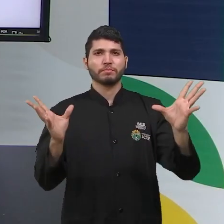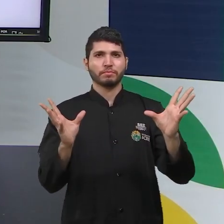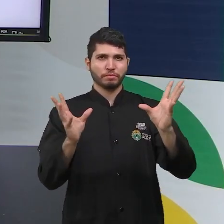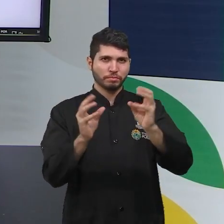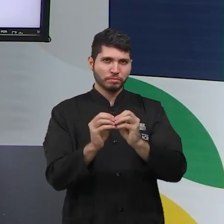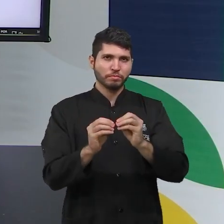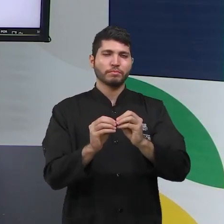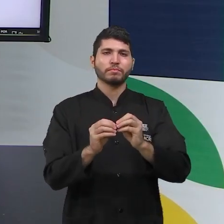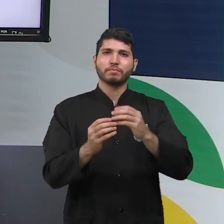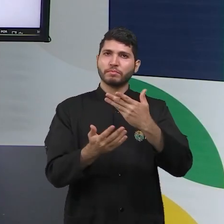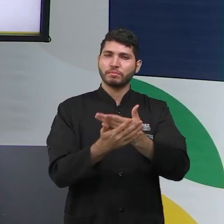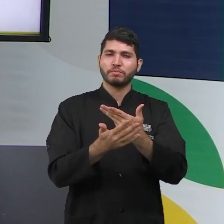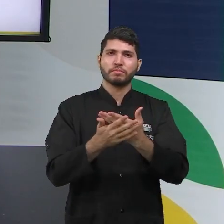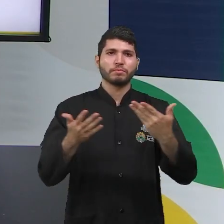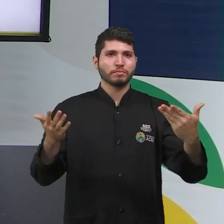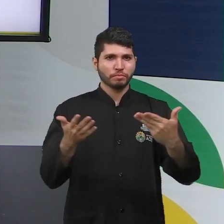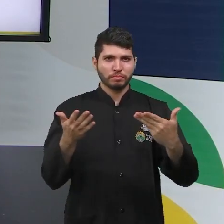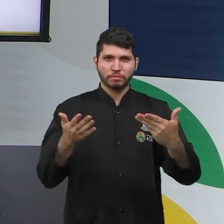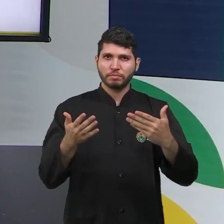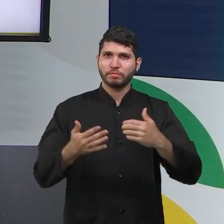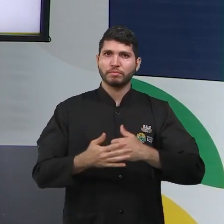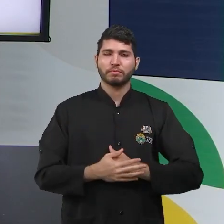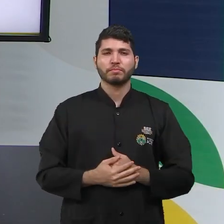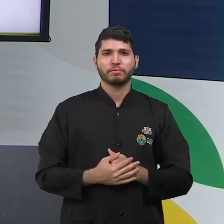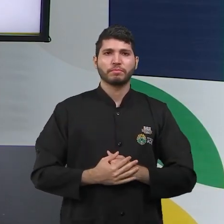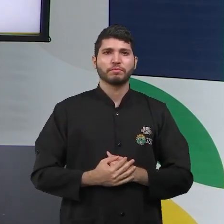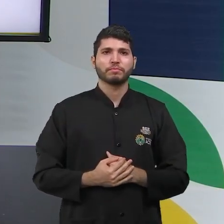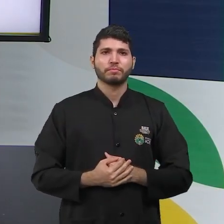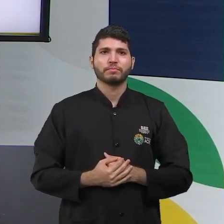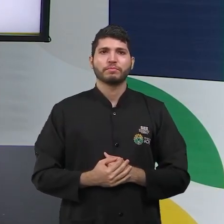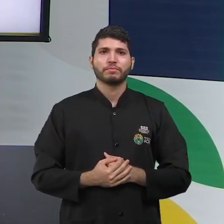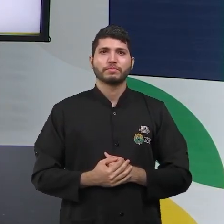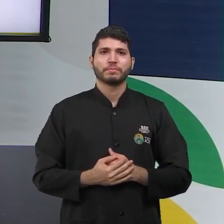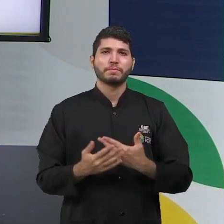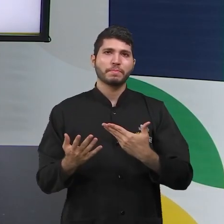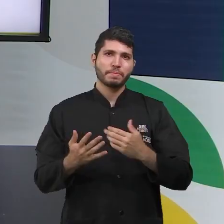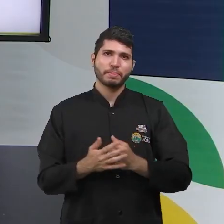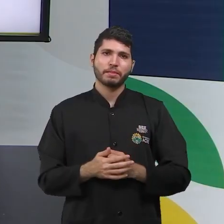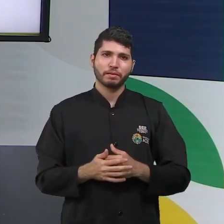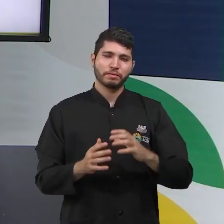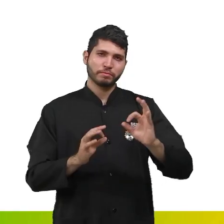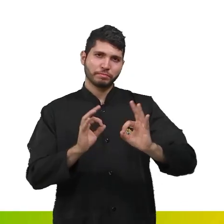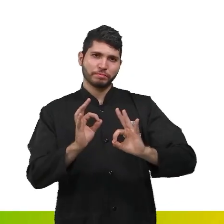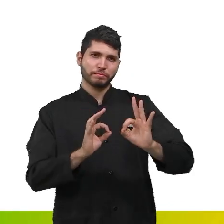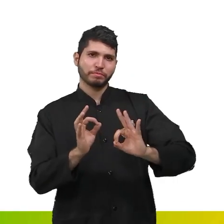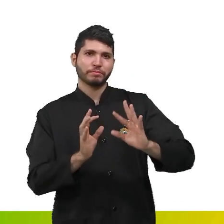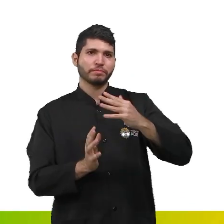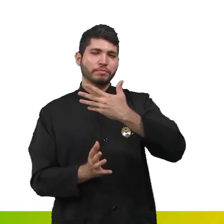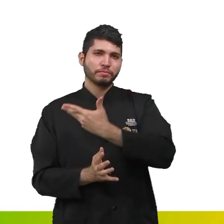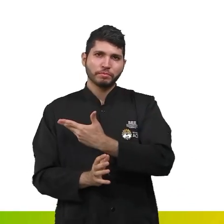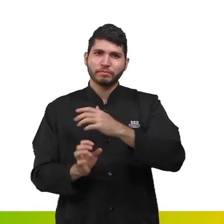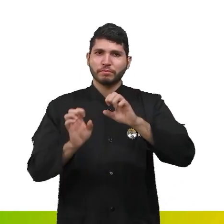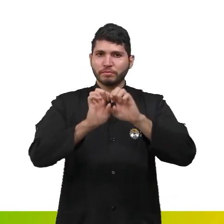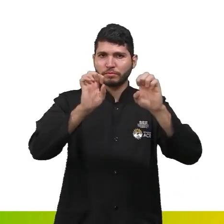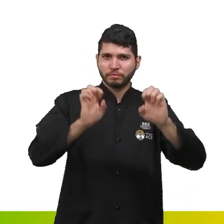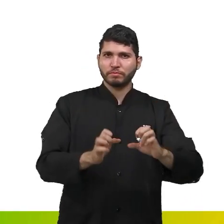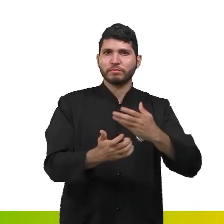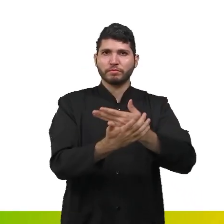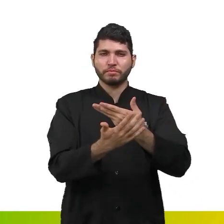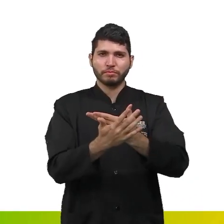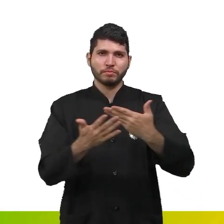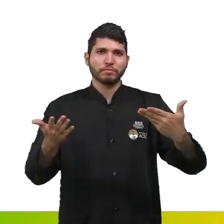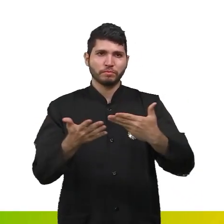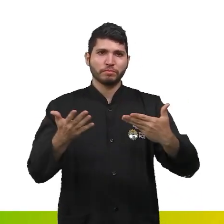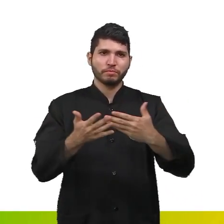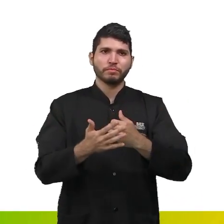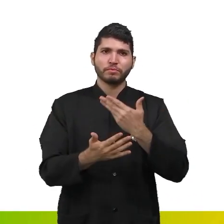abordado na aula de hoje. Aí, ó, nosso mapa conceitual aí, só para finalizar. Trabalhamos